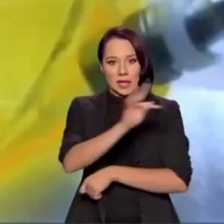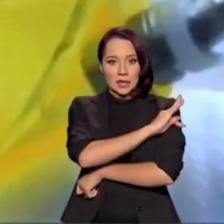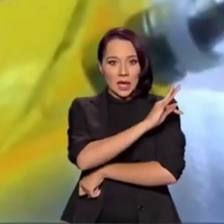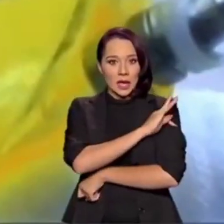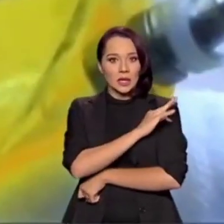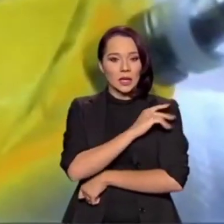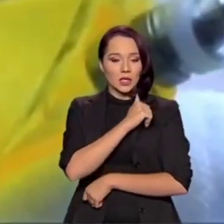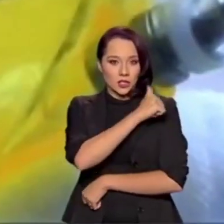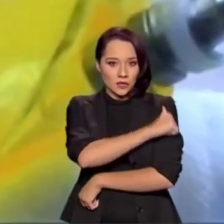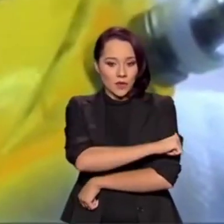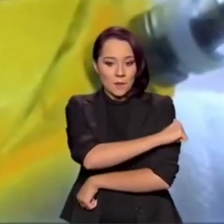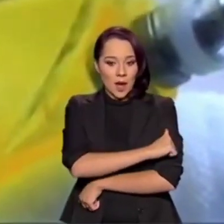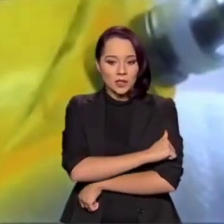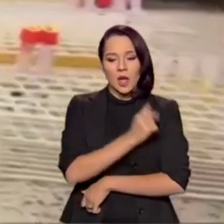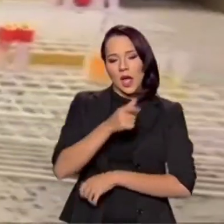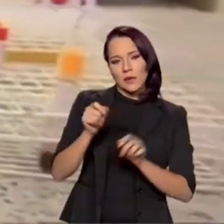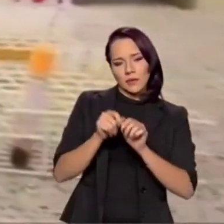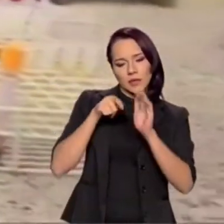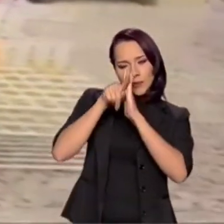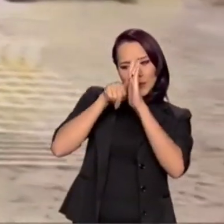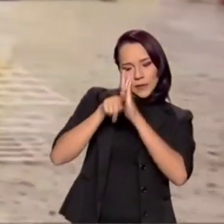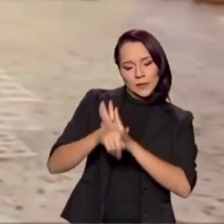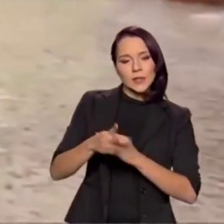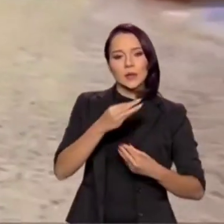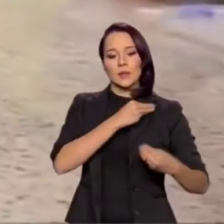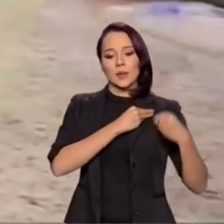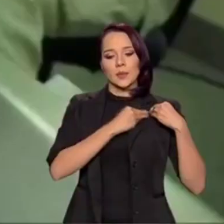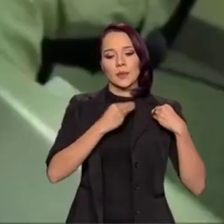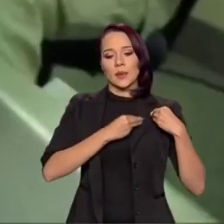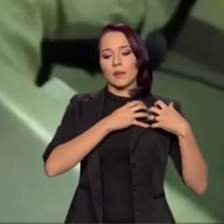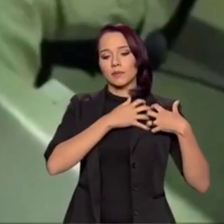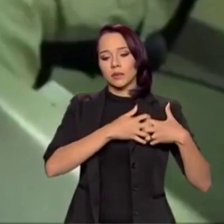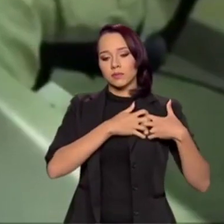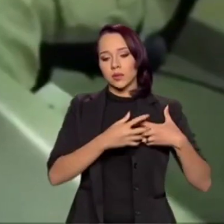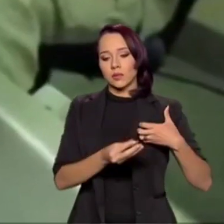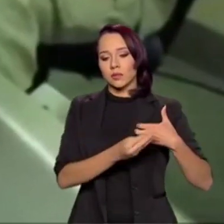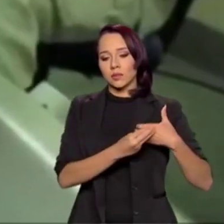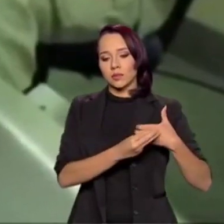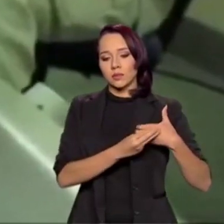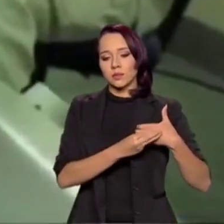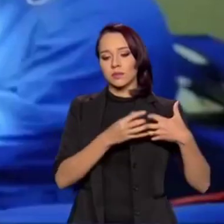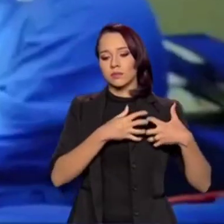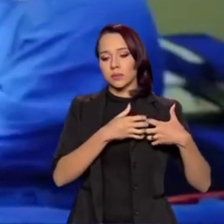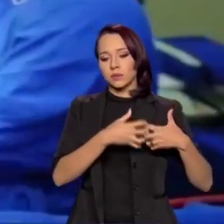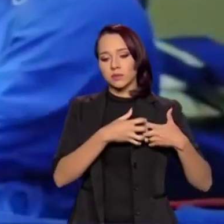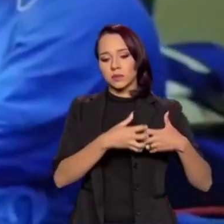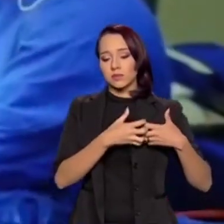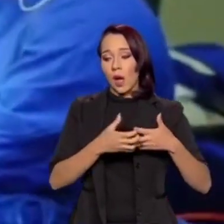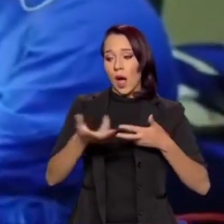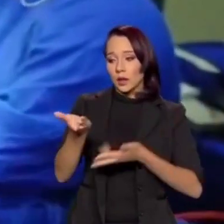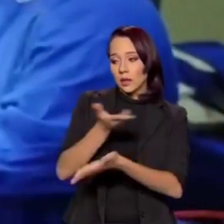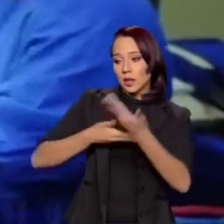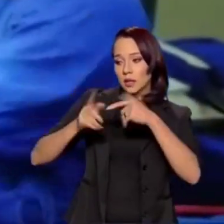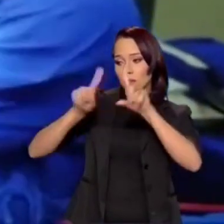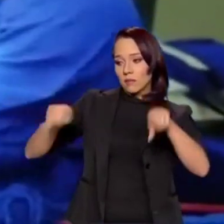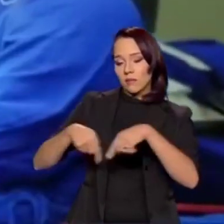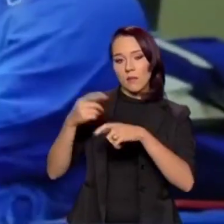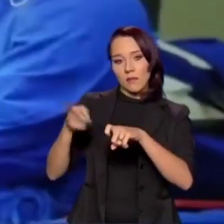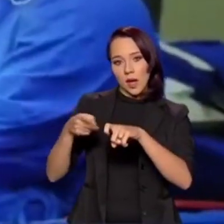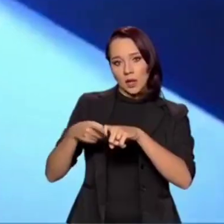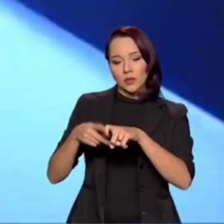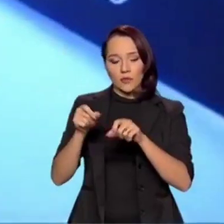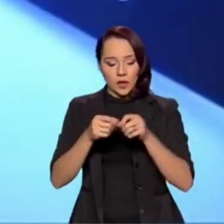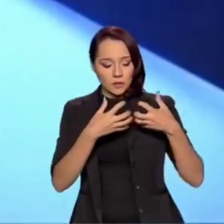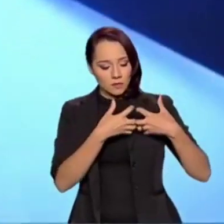enfermagem, ela vai realizar um exame, um eletrocardio nele. Nós temos uma integração exclusiva com qualquer equipamento médico. Ela realizou